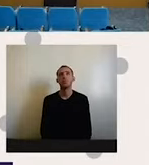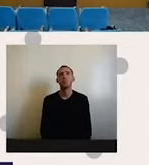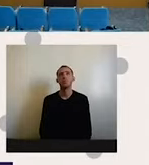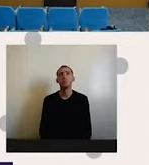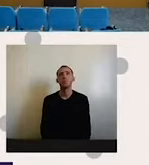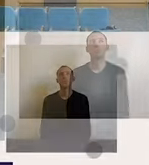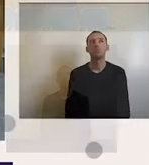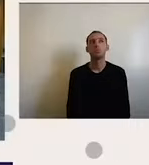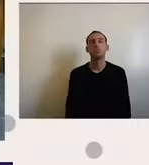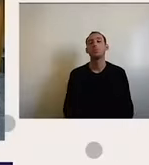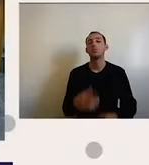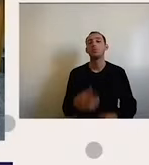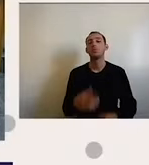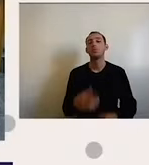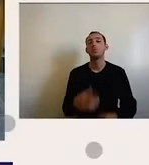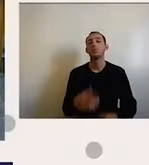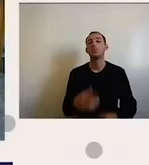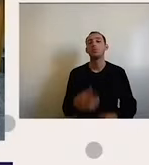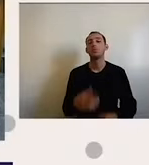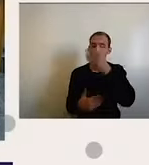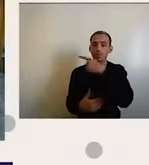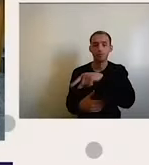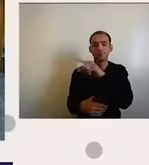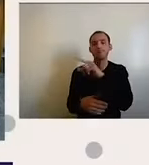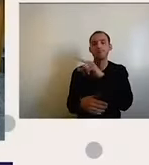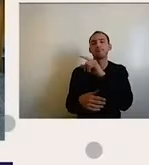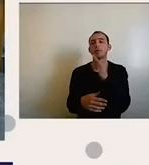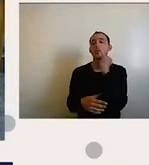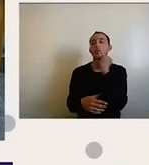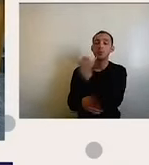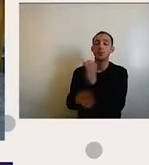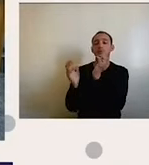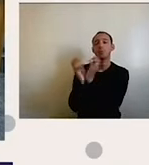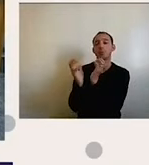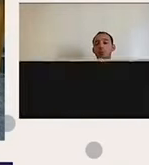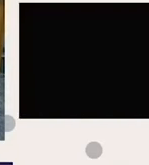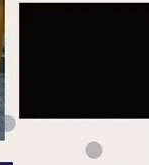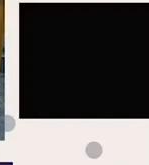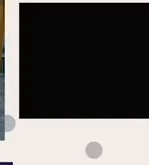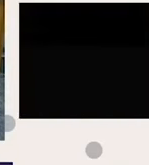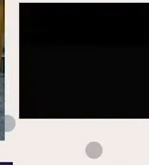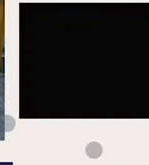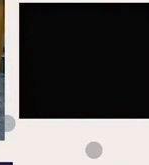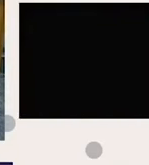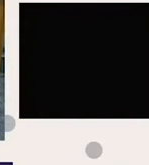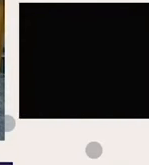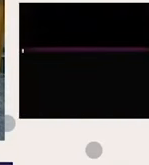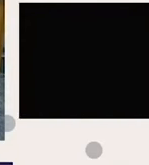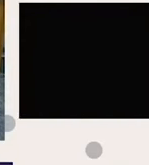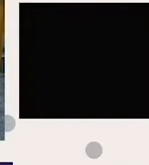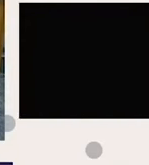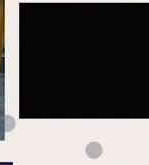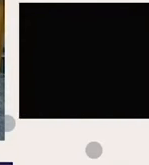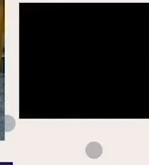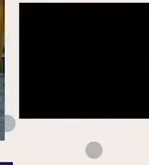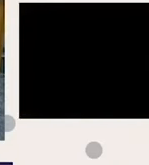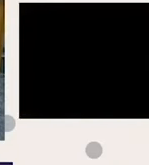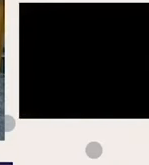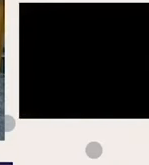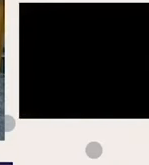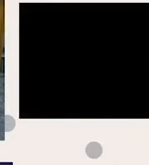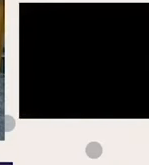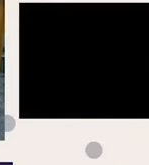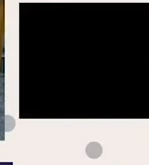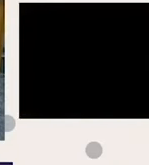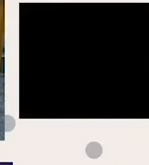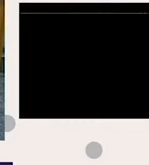aos colegas e também ao público que nos assiste de que nós tivemos no